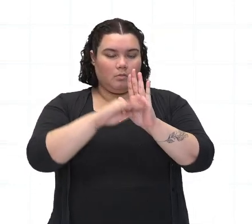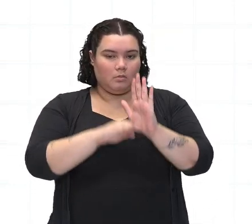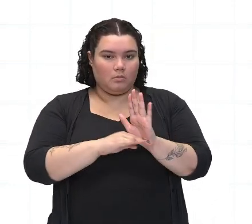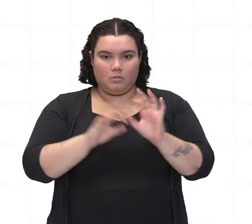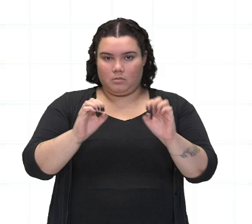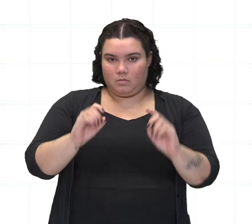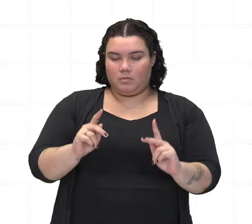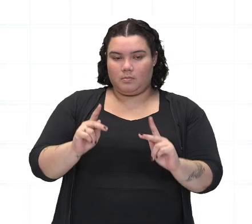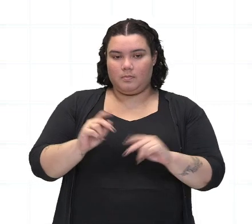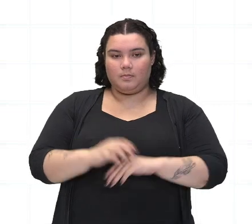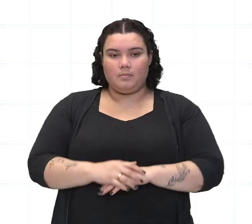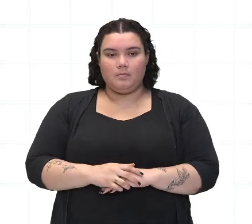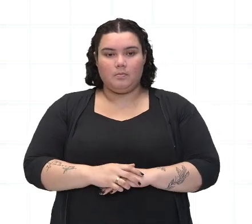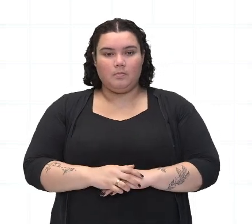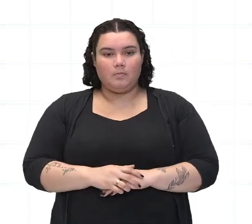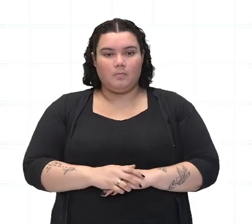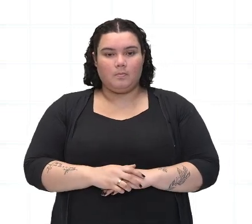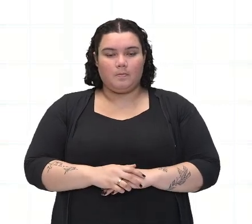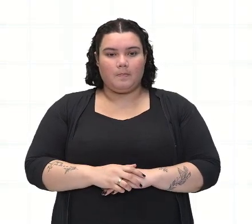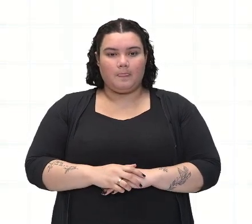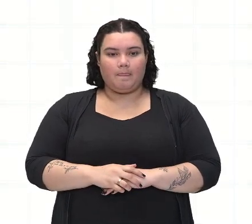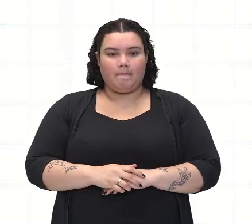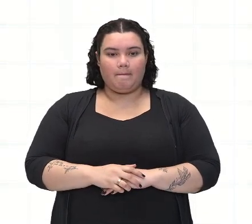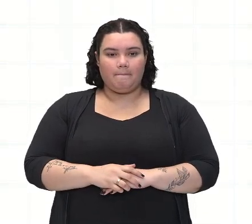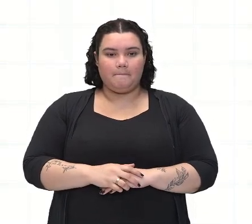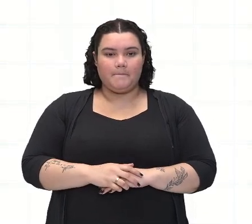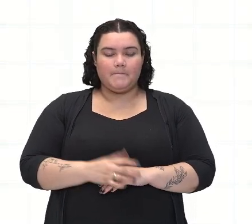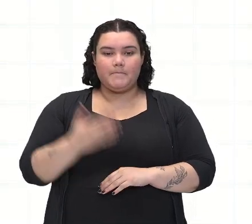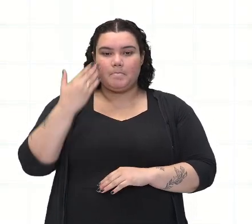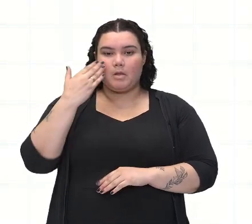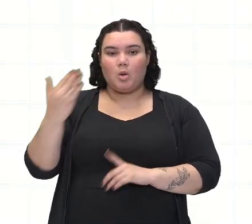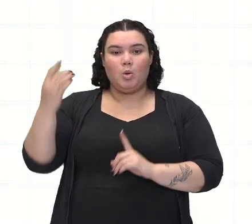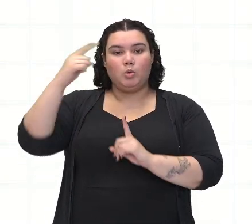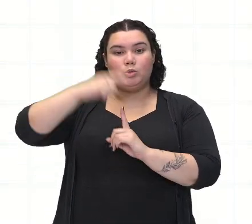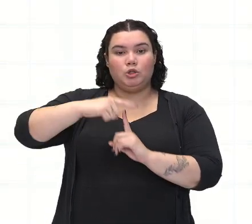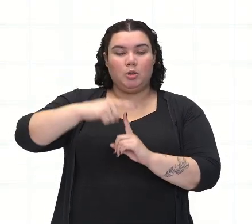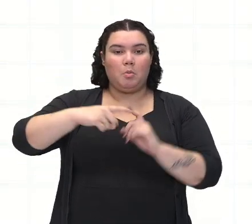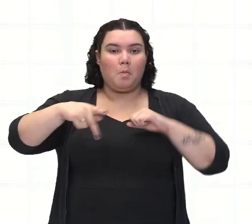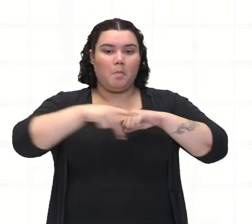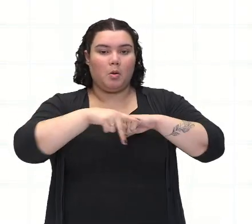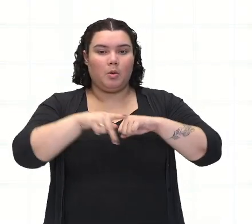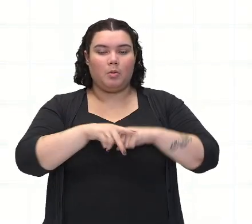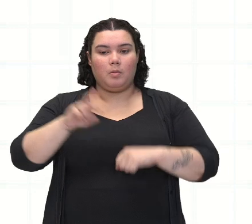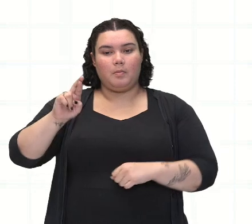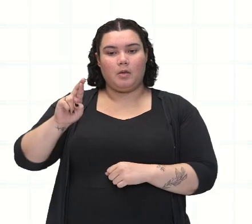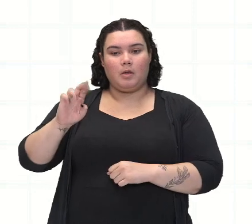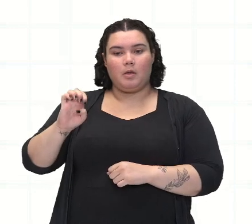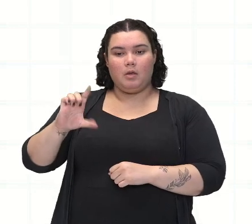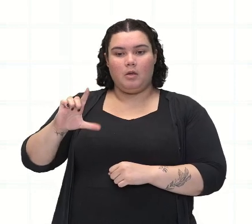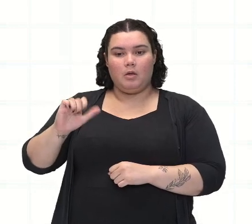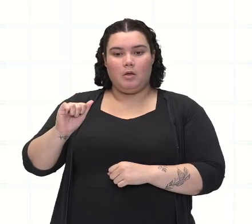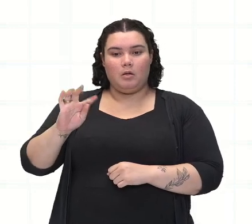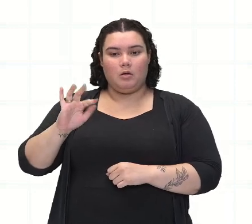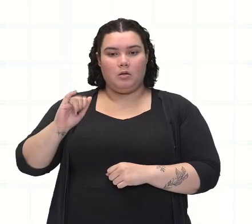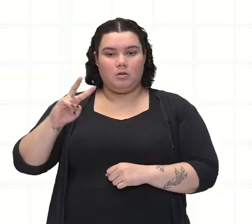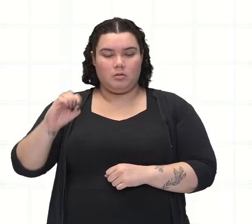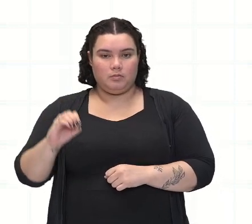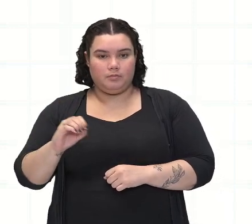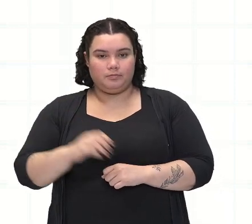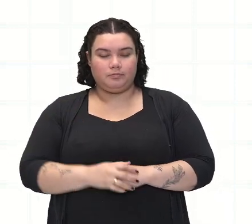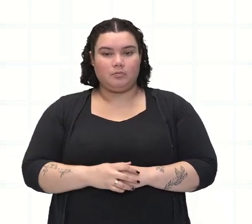lá, acompanha aí, por gentileza. Tipos de pronomes relativos. Nós vamos ter